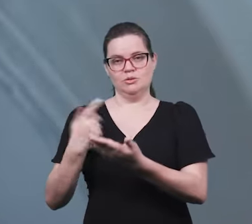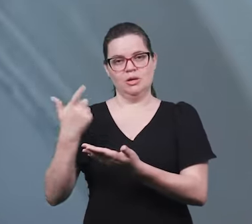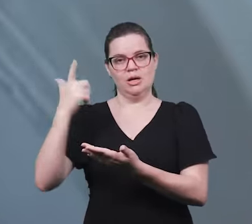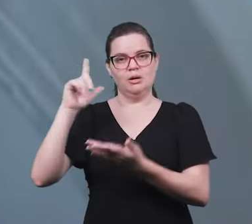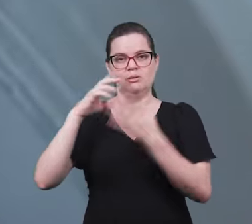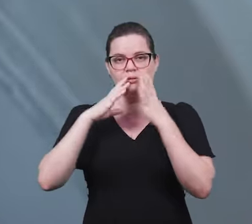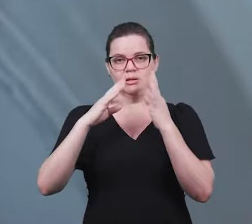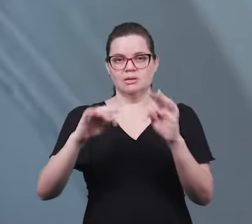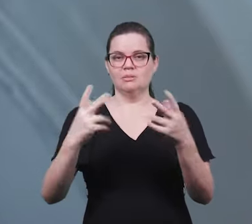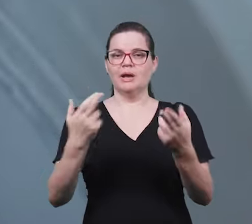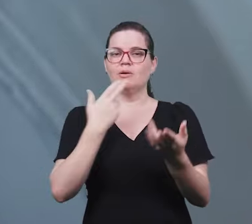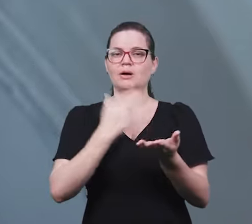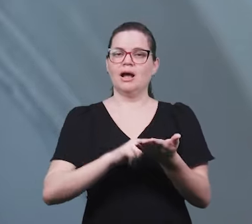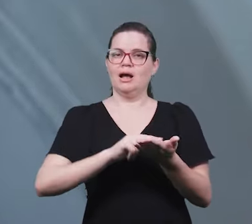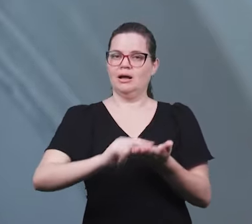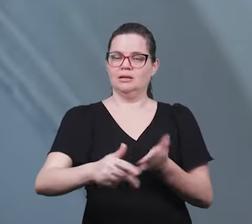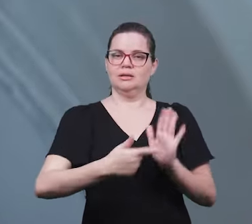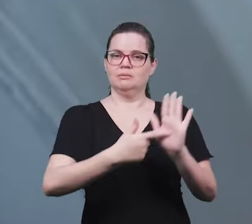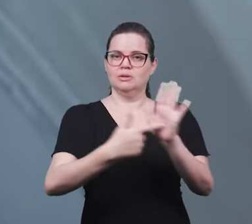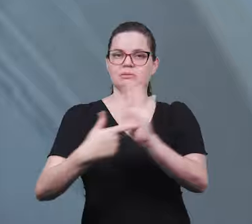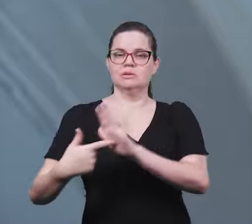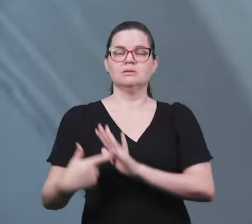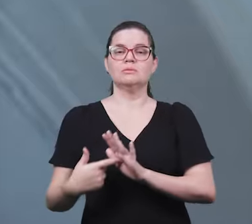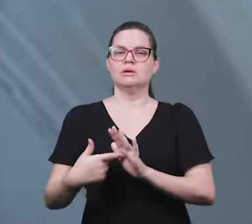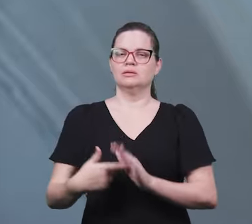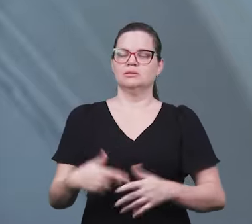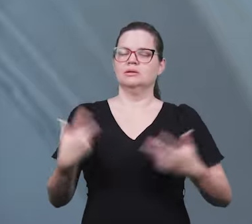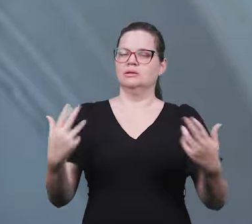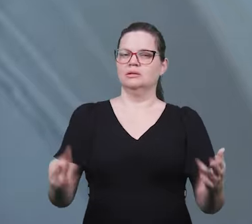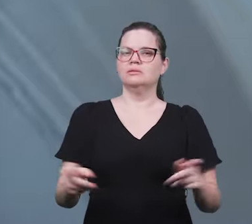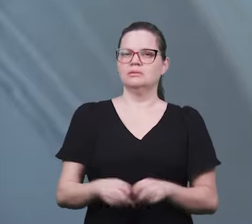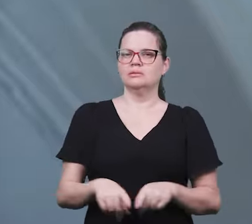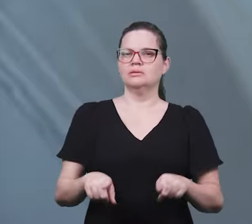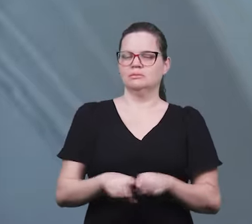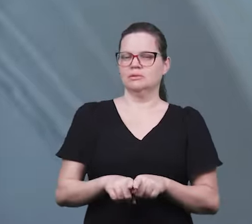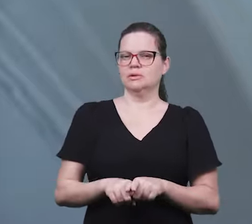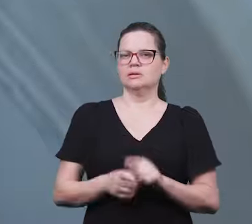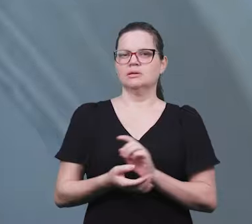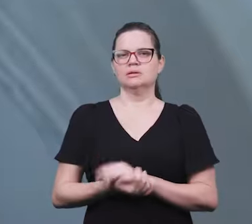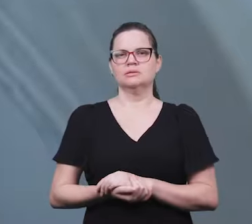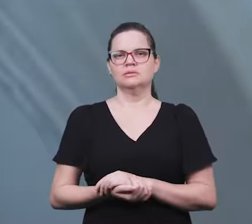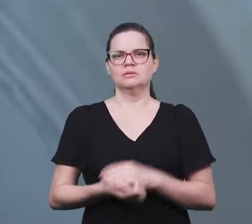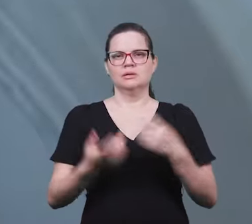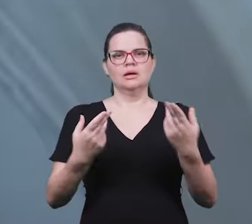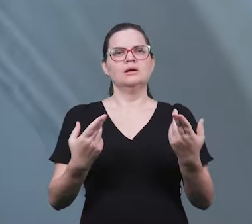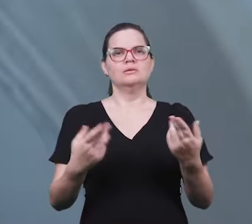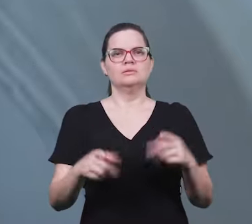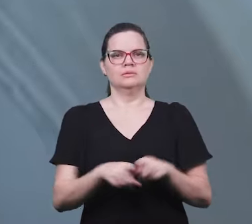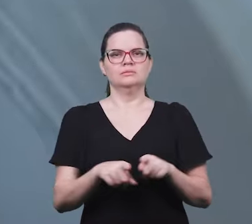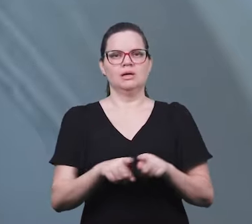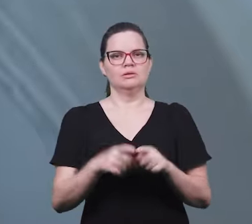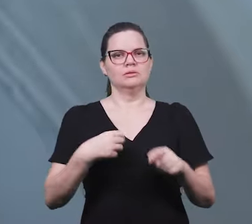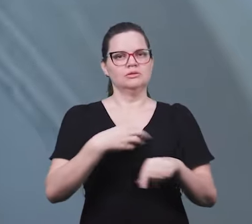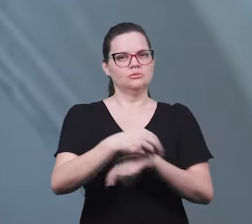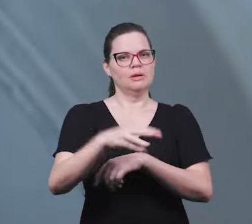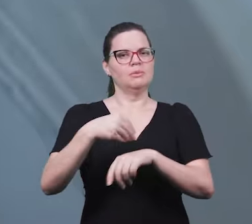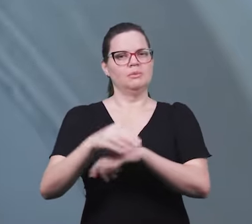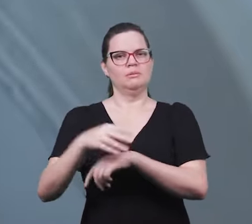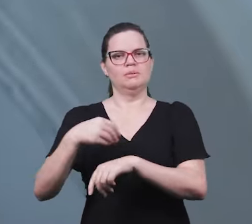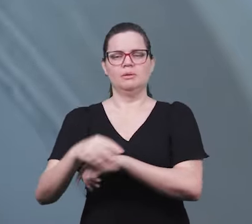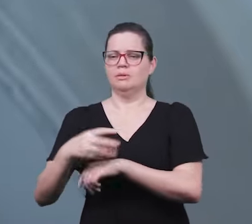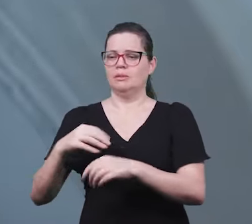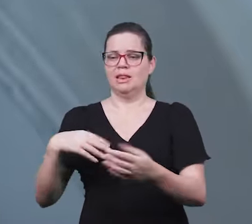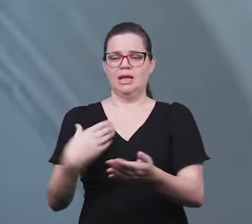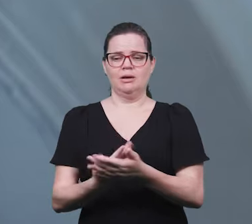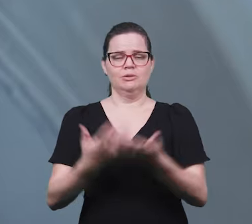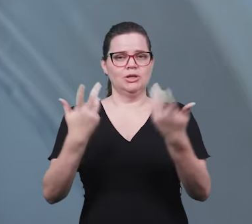Então, este método, ele continua se replicando, assim como esta ferramenta. Como eu disse no início desse